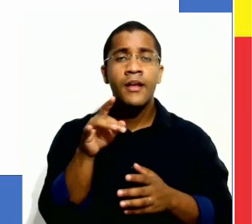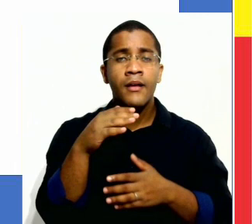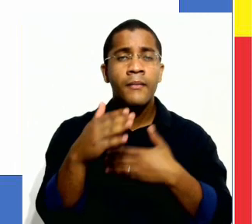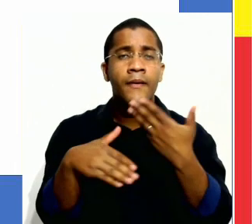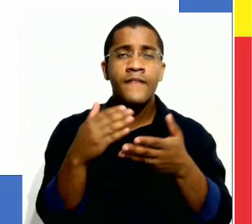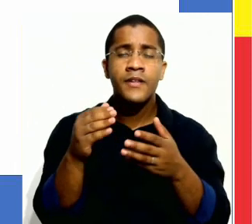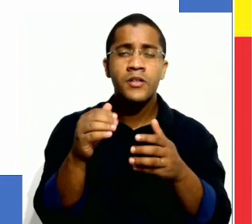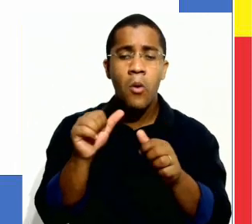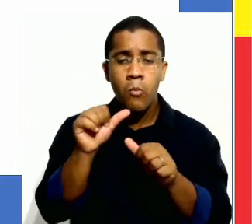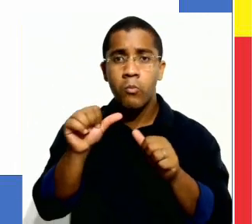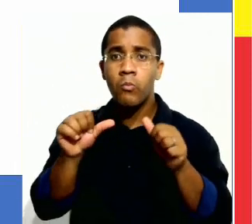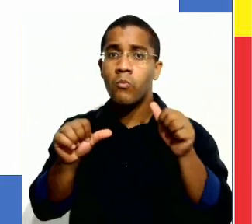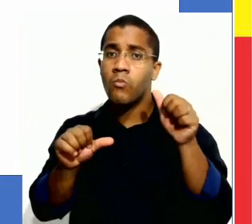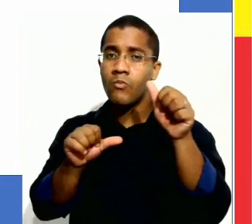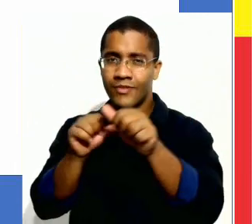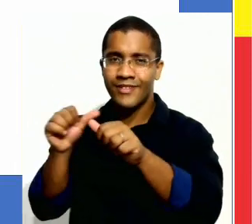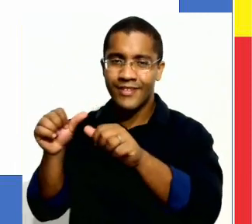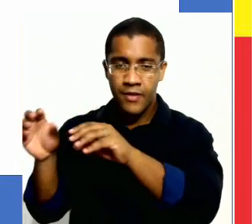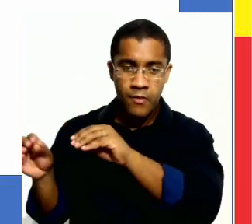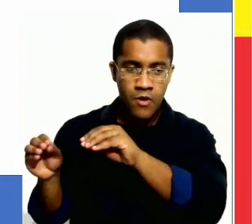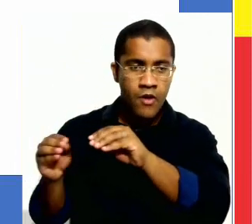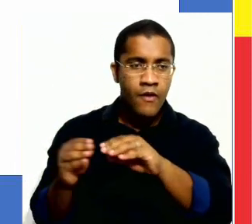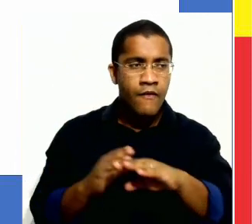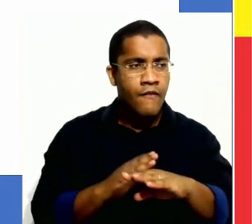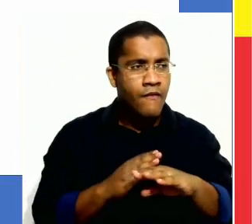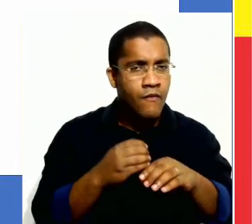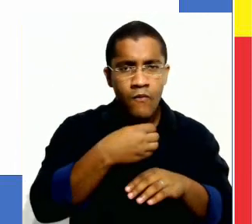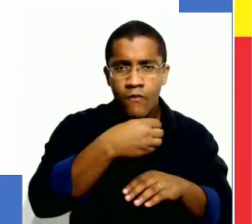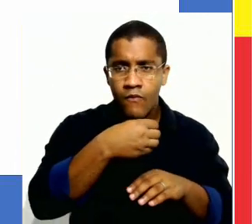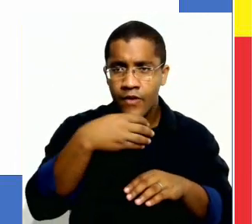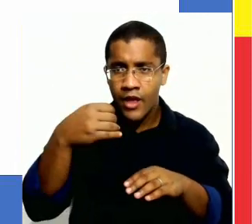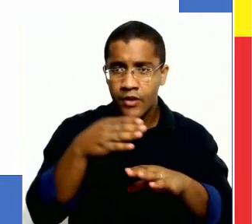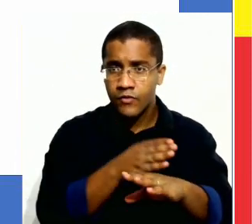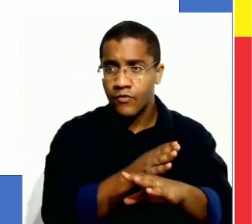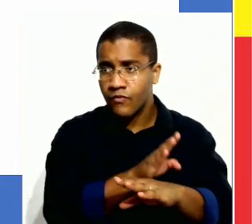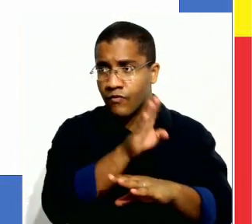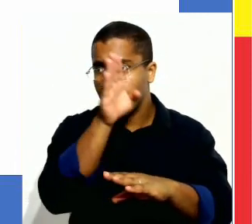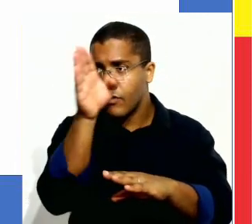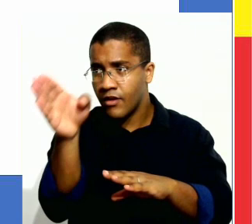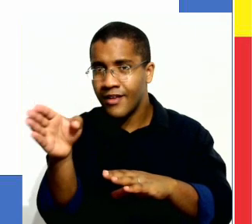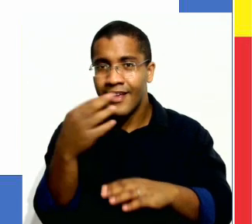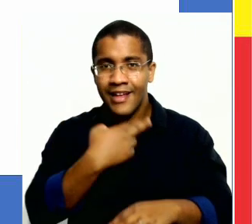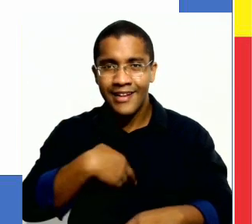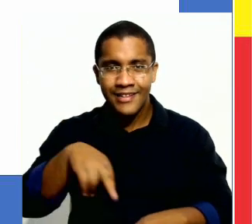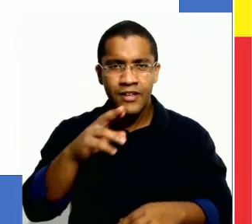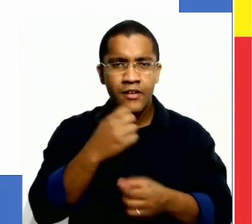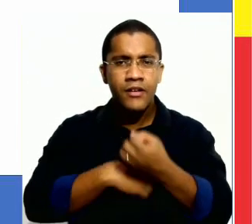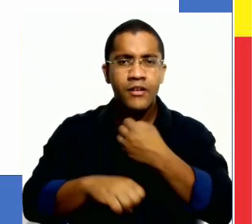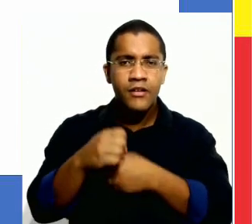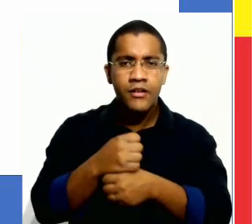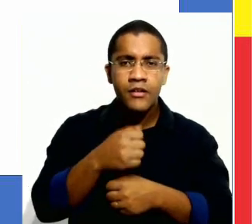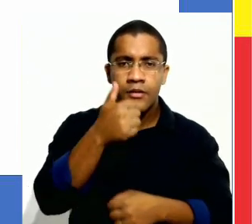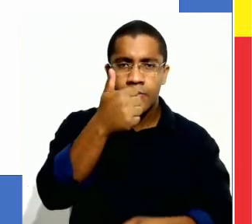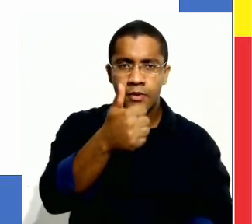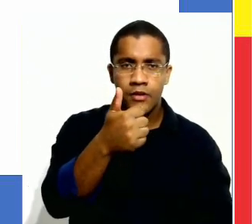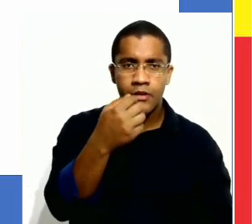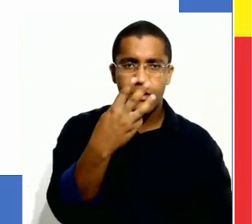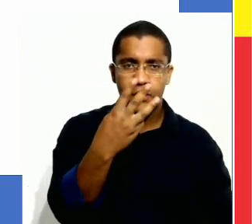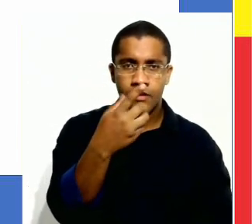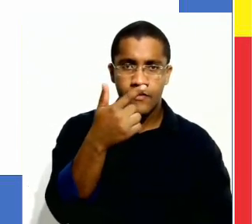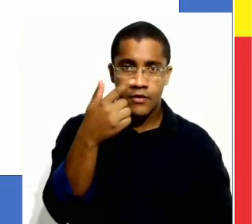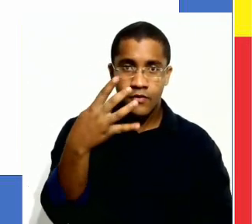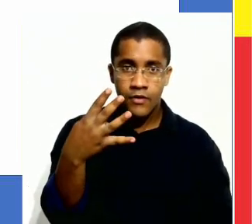Sua grande peregrinação, viagem religiosa, em 1324, a cidade sagrada de